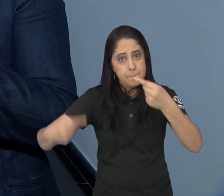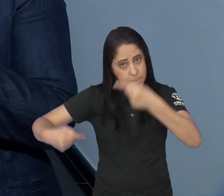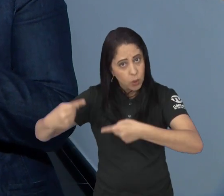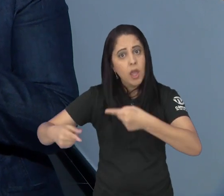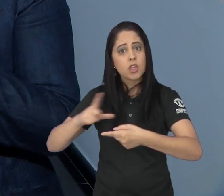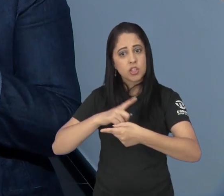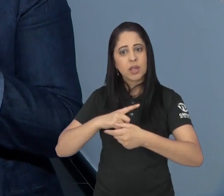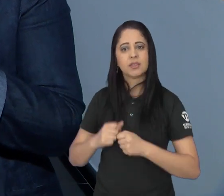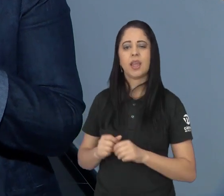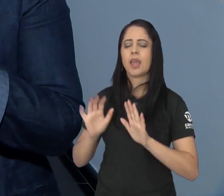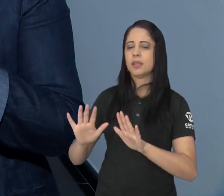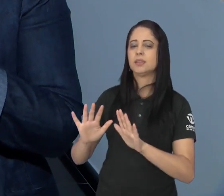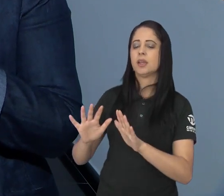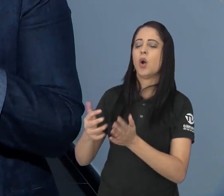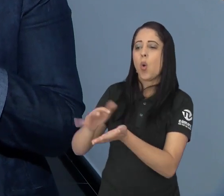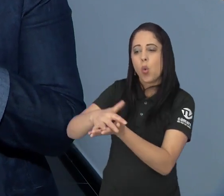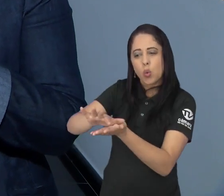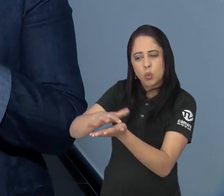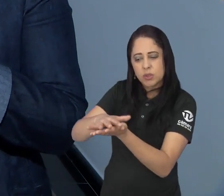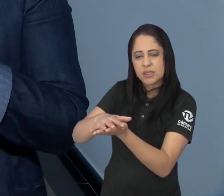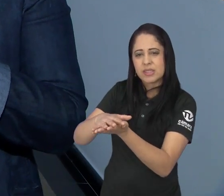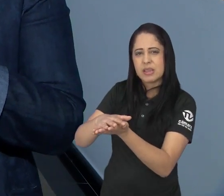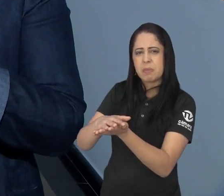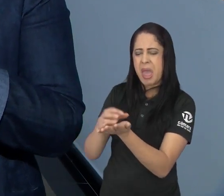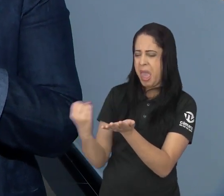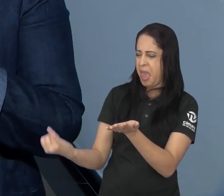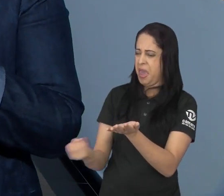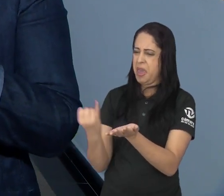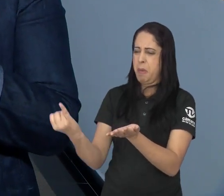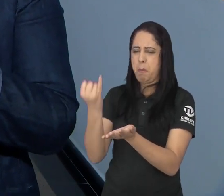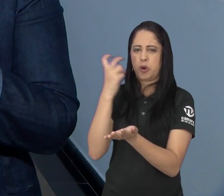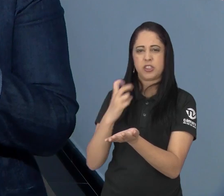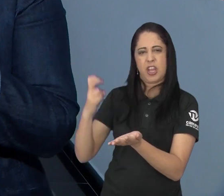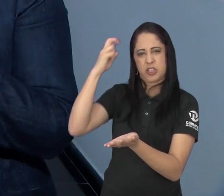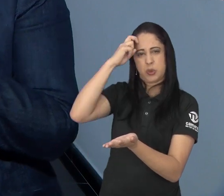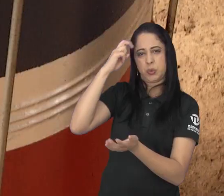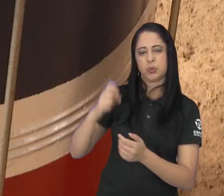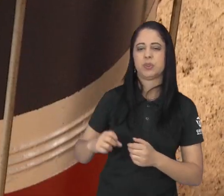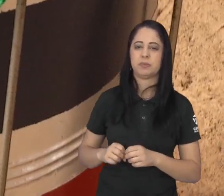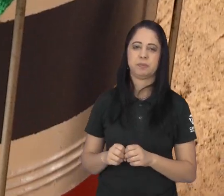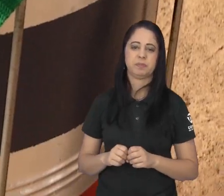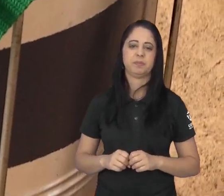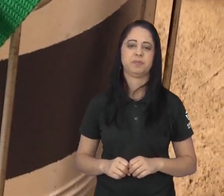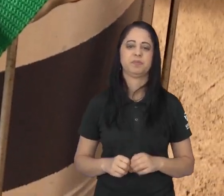é excelente para a questão cultural e educacional.